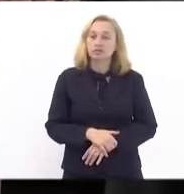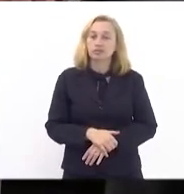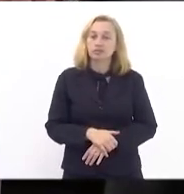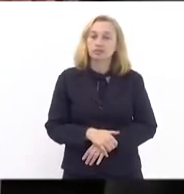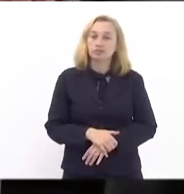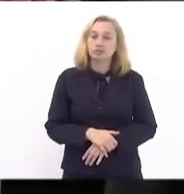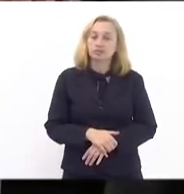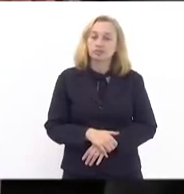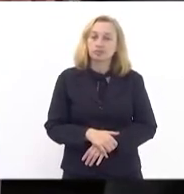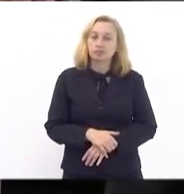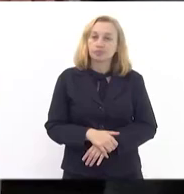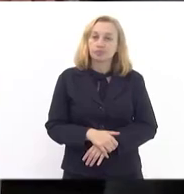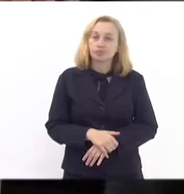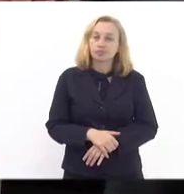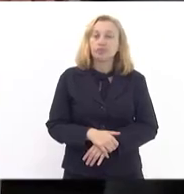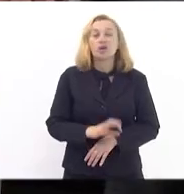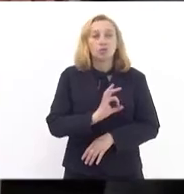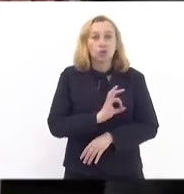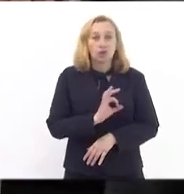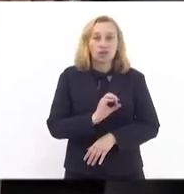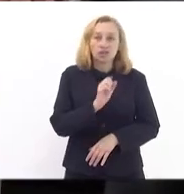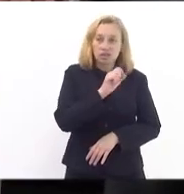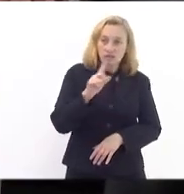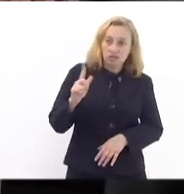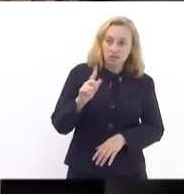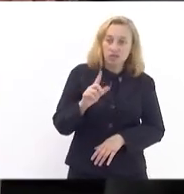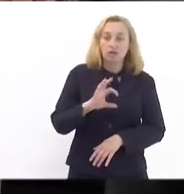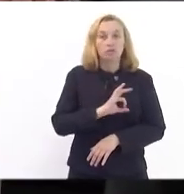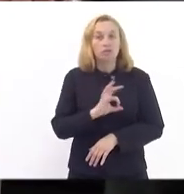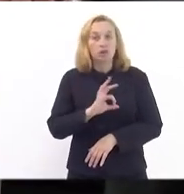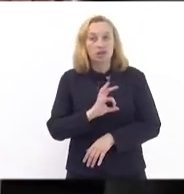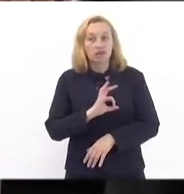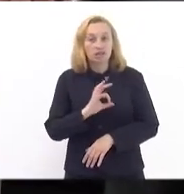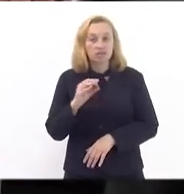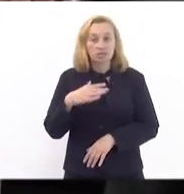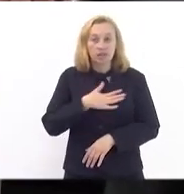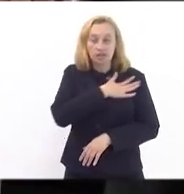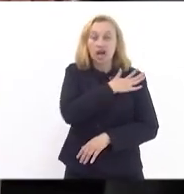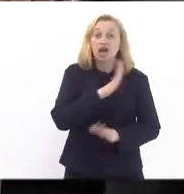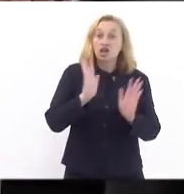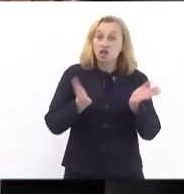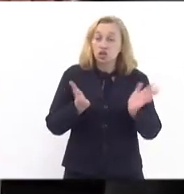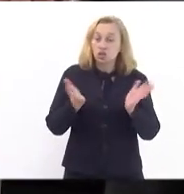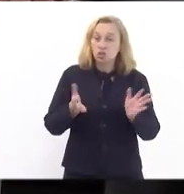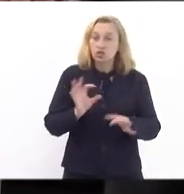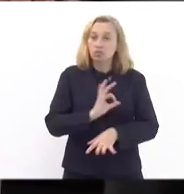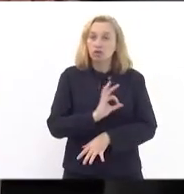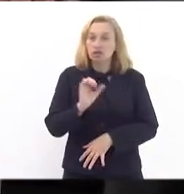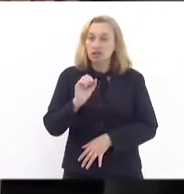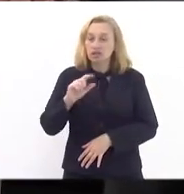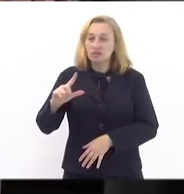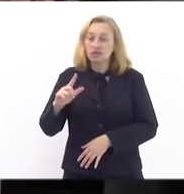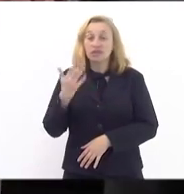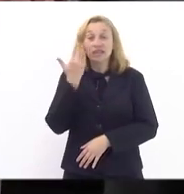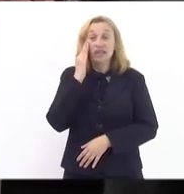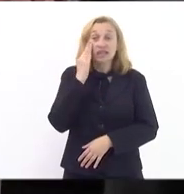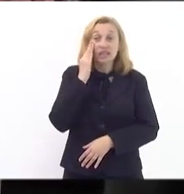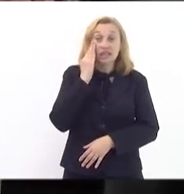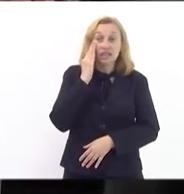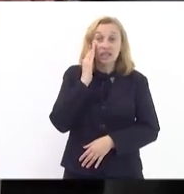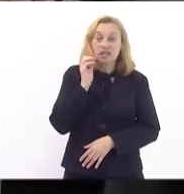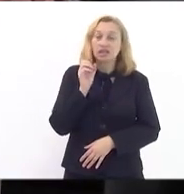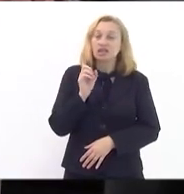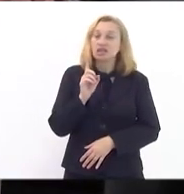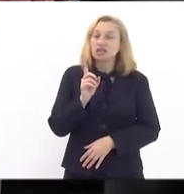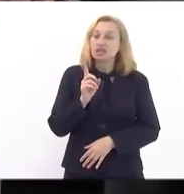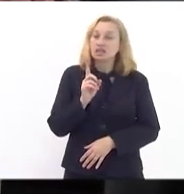entrosamento entre tanta Polícia Civil EA polícia militar e hoje a polícia civil está entendendo de